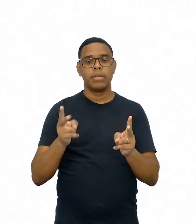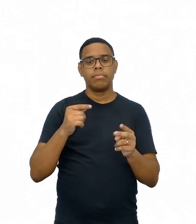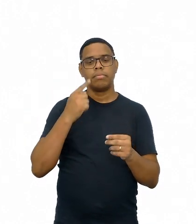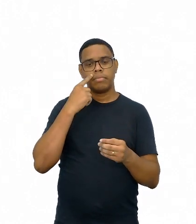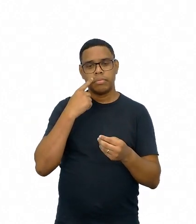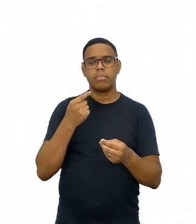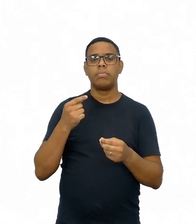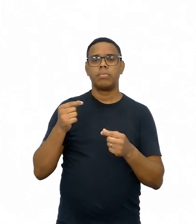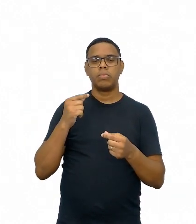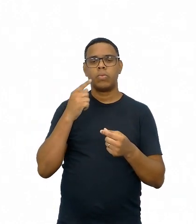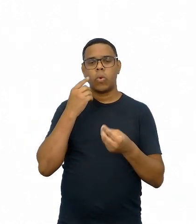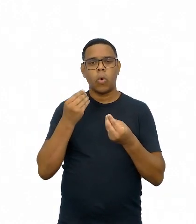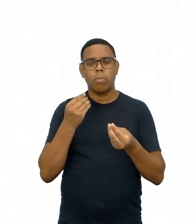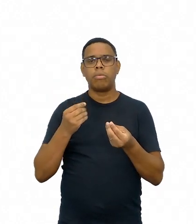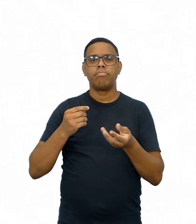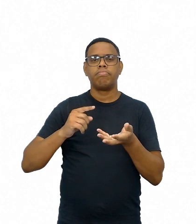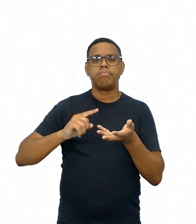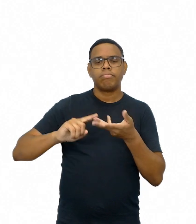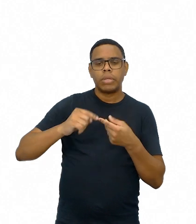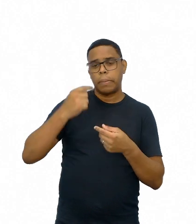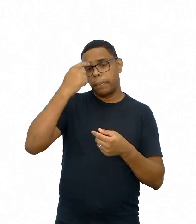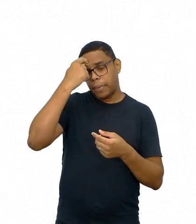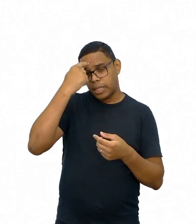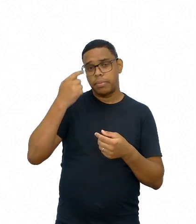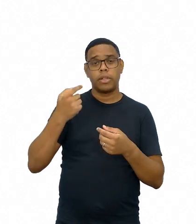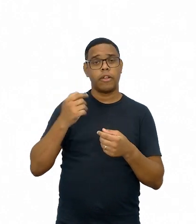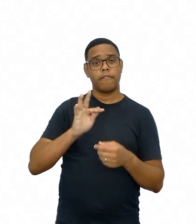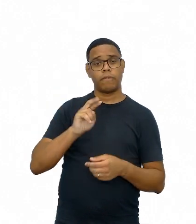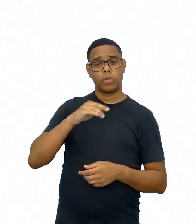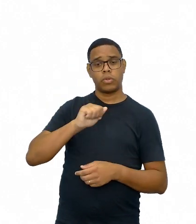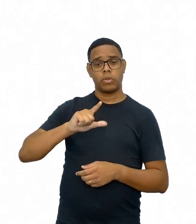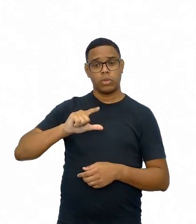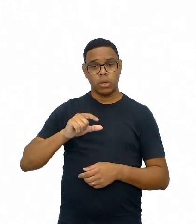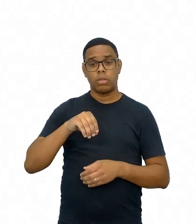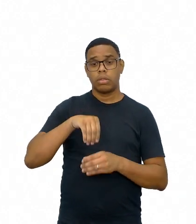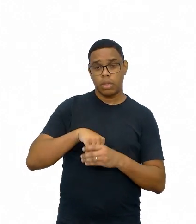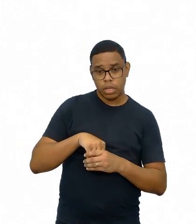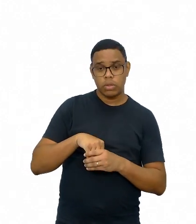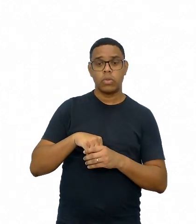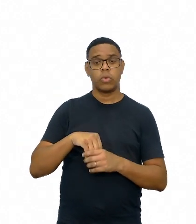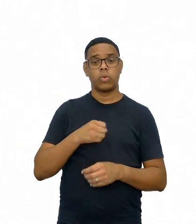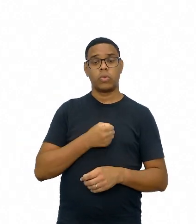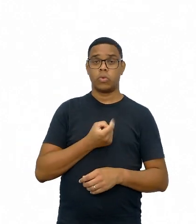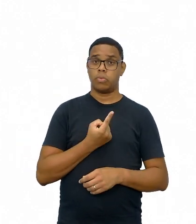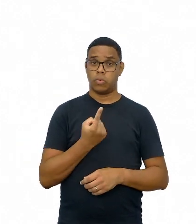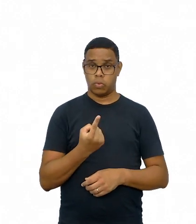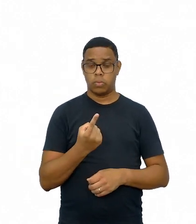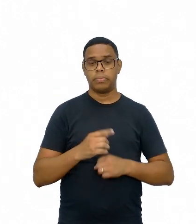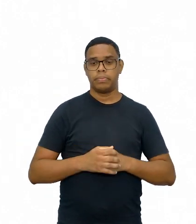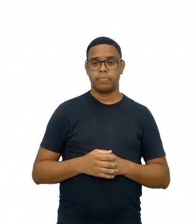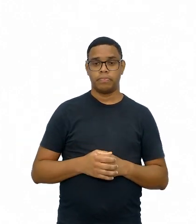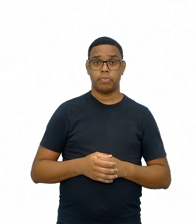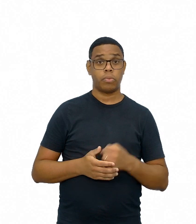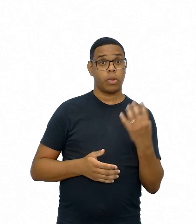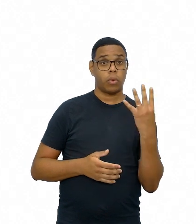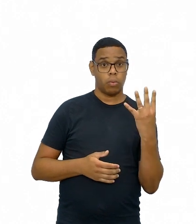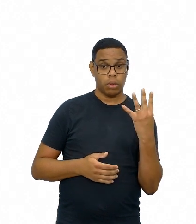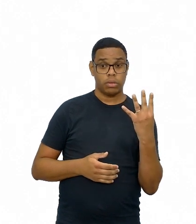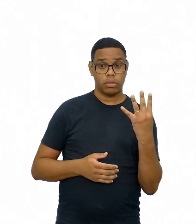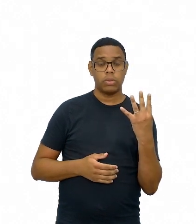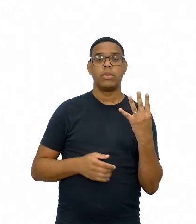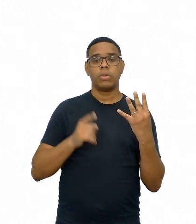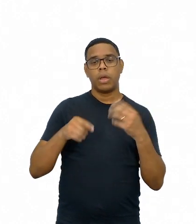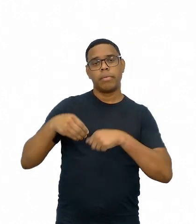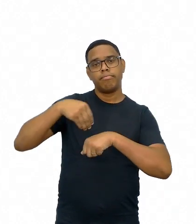para a materialização do pensamento funcional dentro da sequência 1. E o quarto momento são